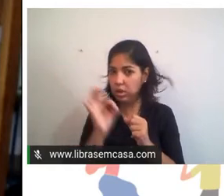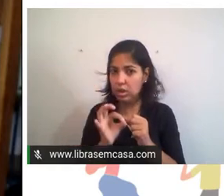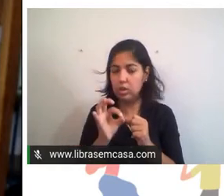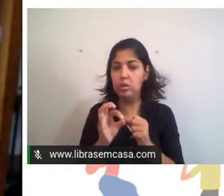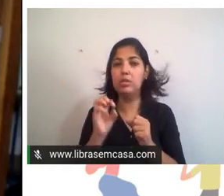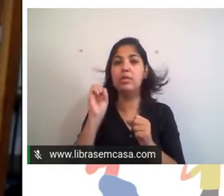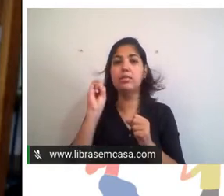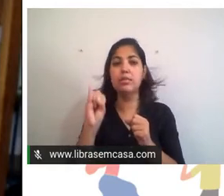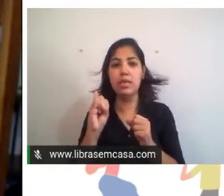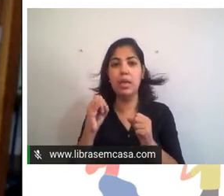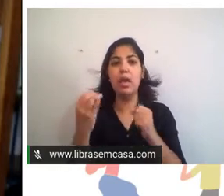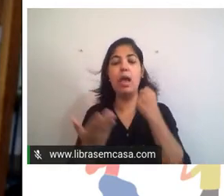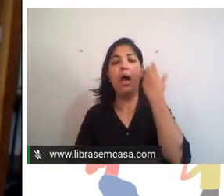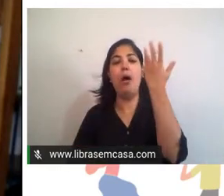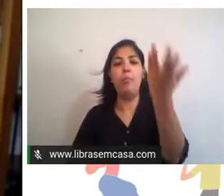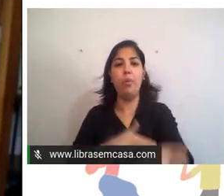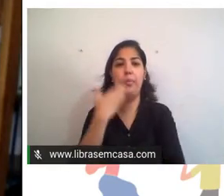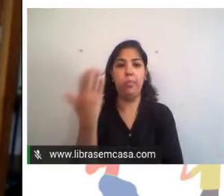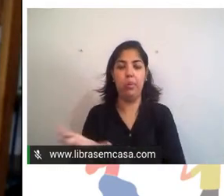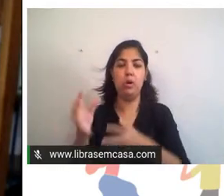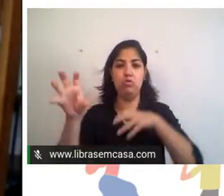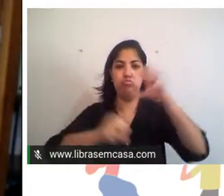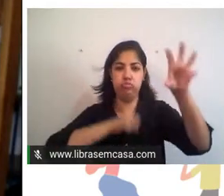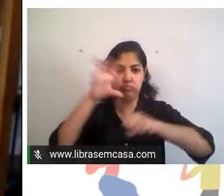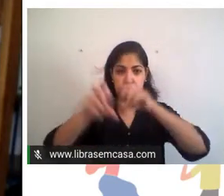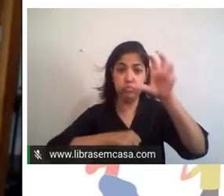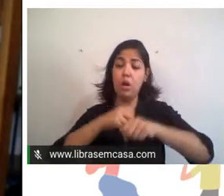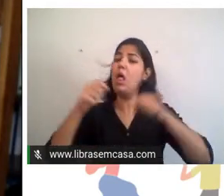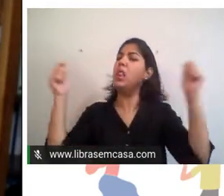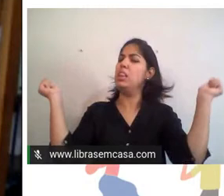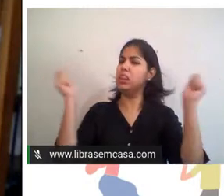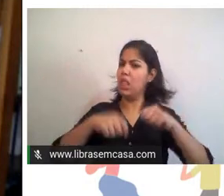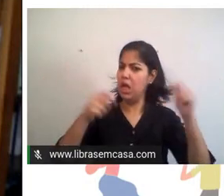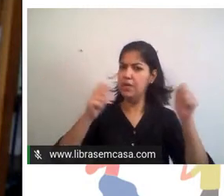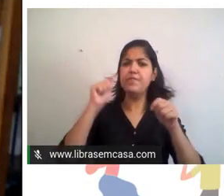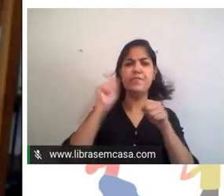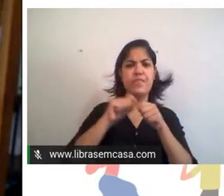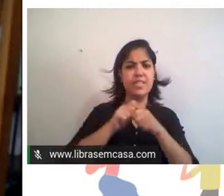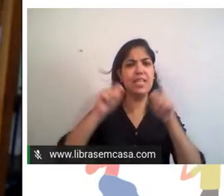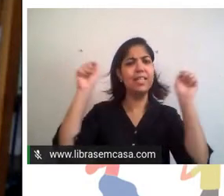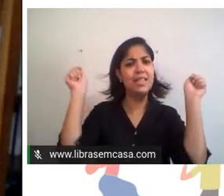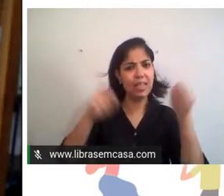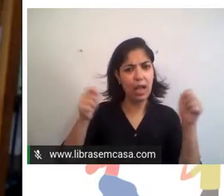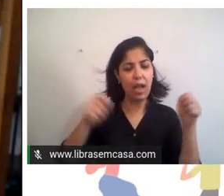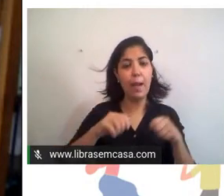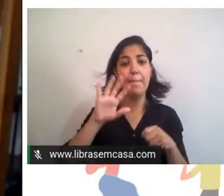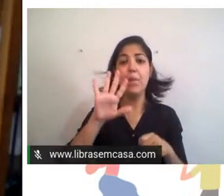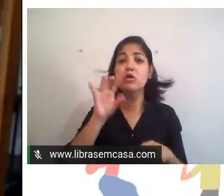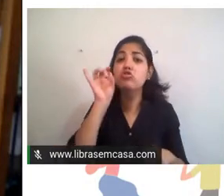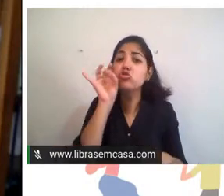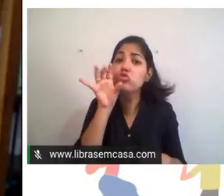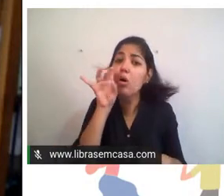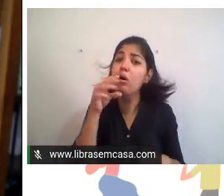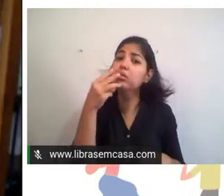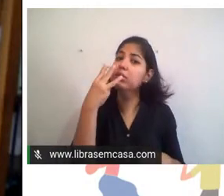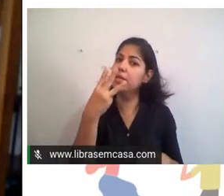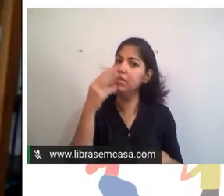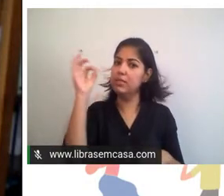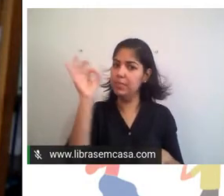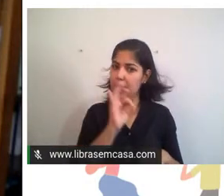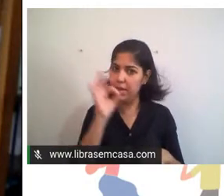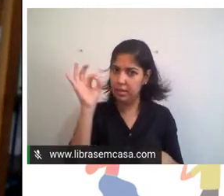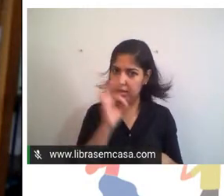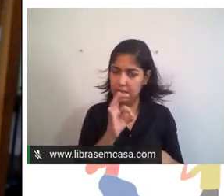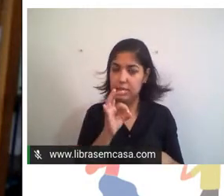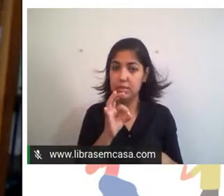no nosso planeta. Isso é possível de ser feito, e somente três países respondem por